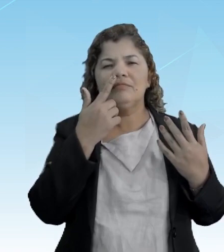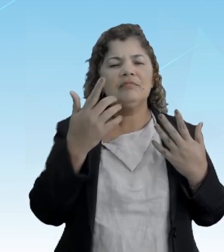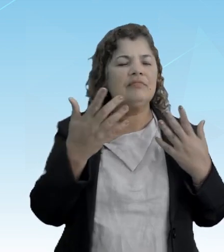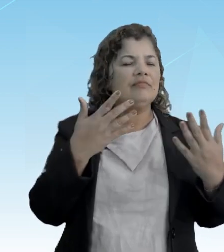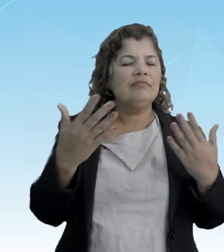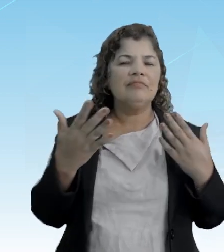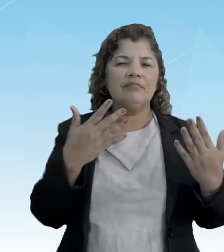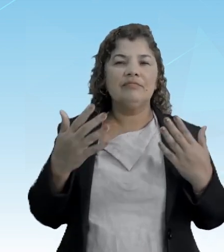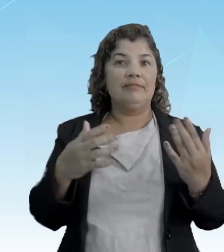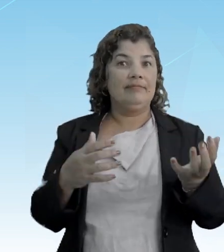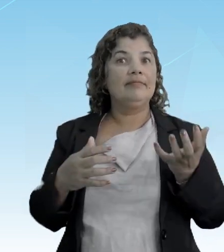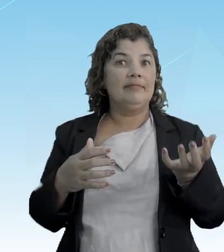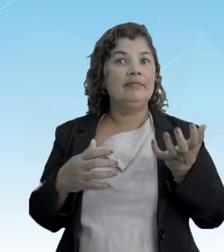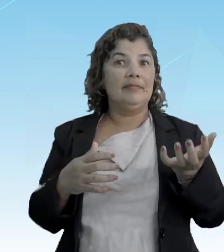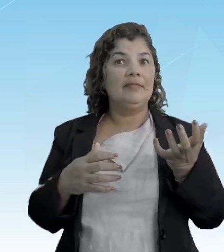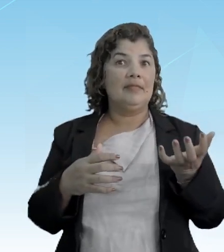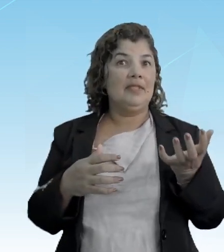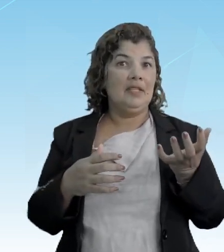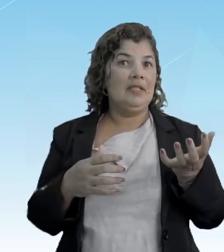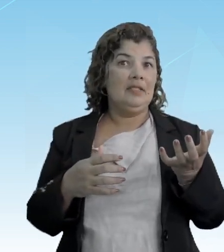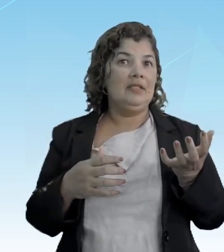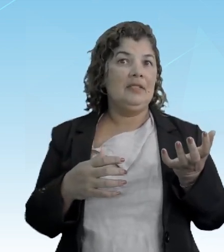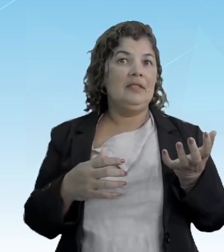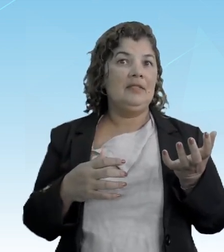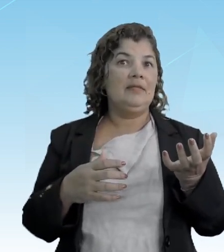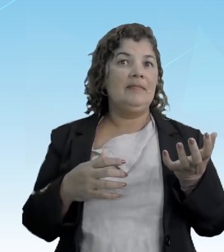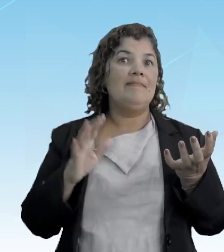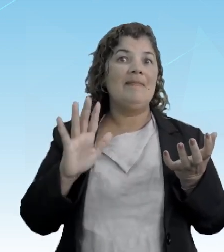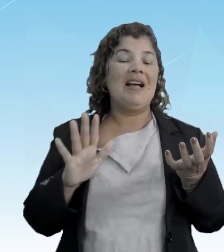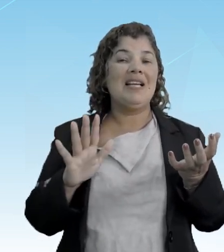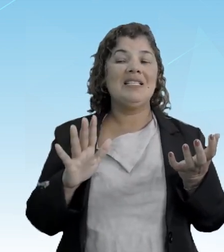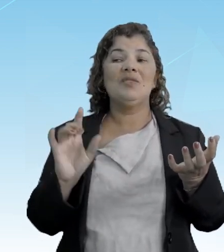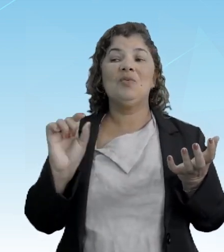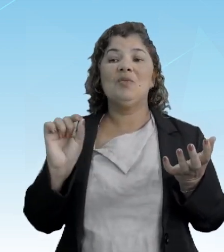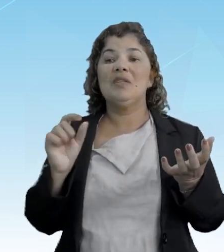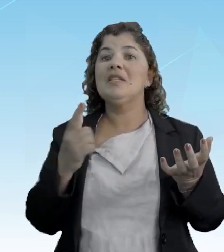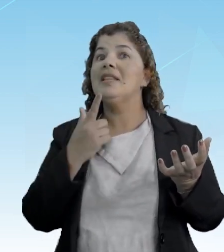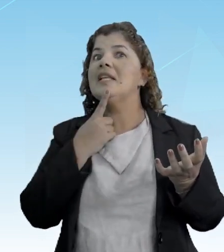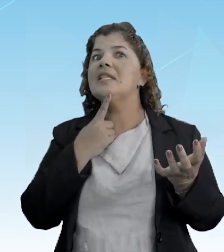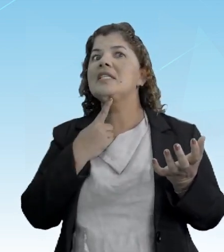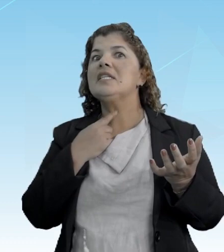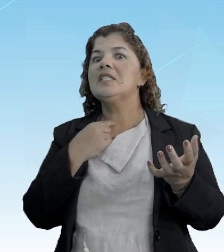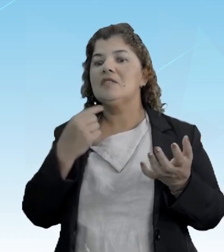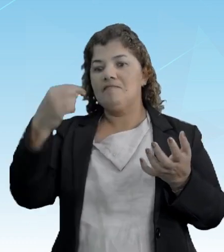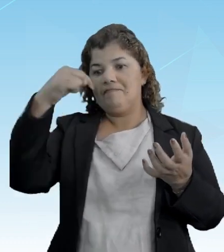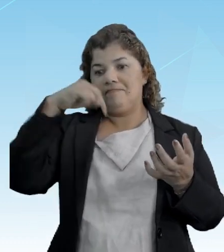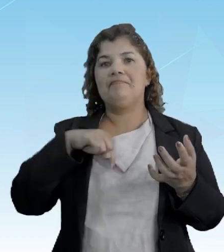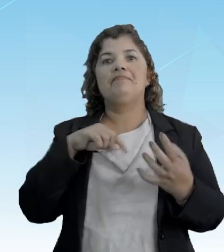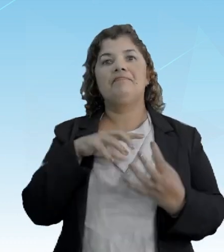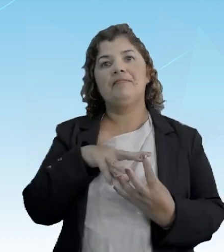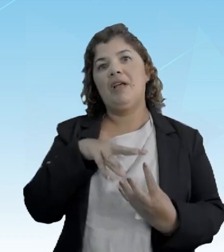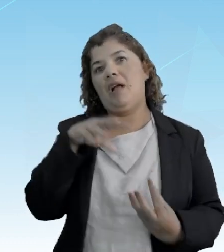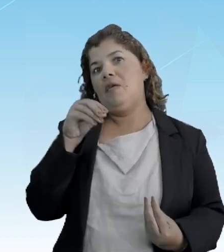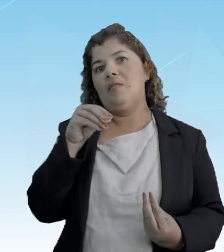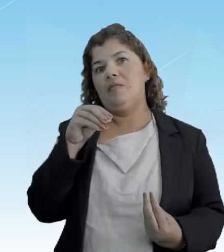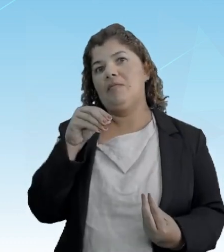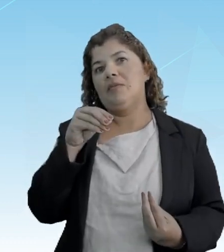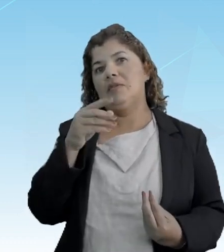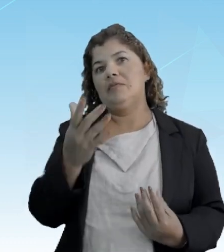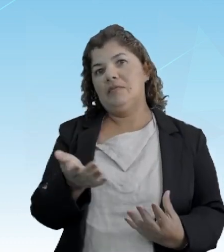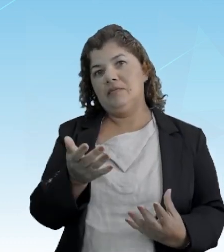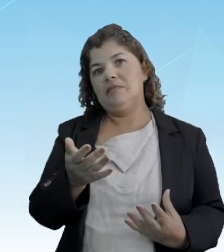olfato, essas coisas todas. Então nós queremos, mas nós desejamos com a alma, com o espírito. Então